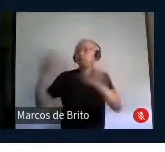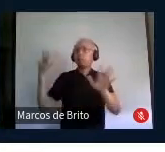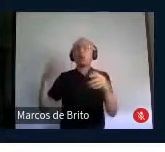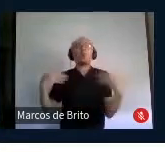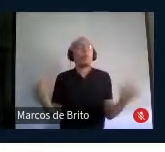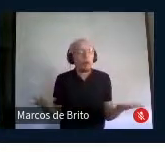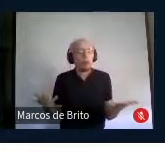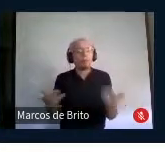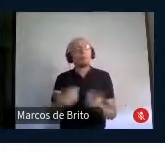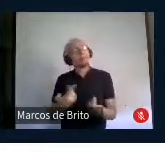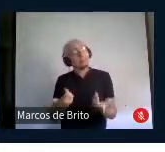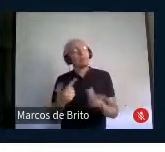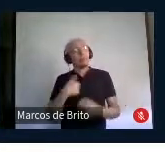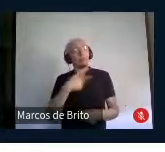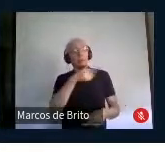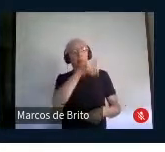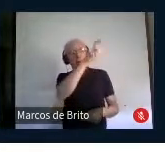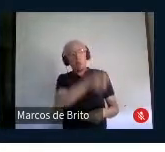ela tem que